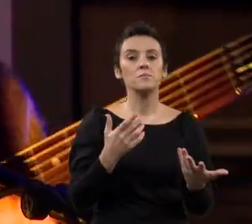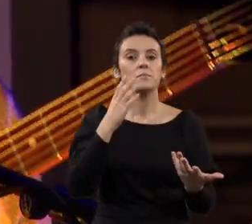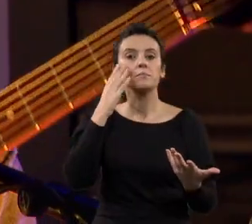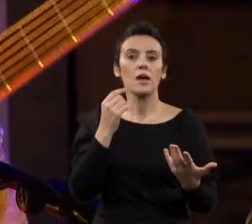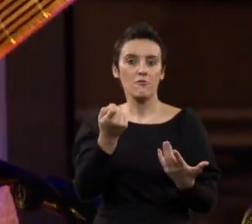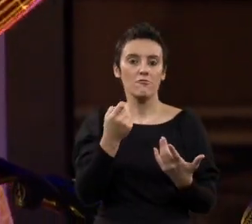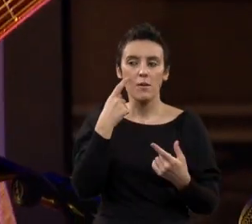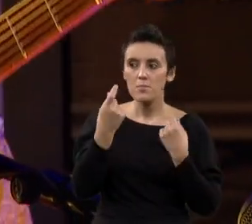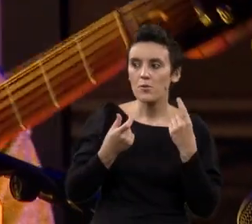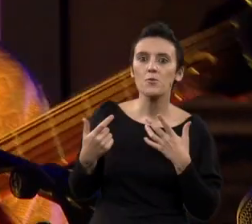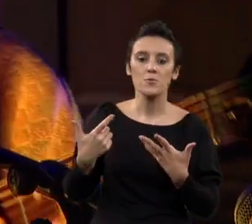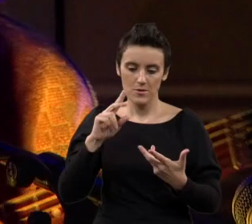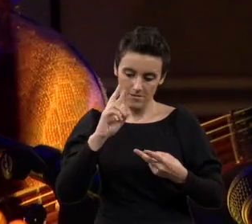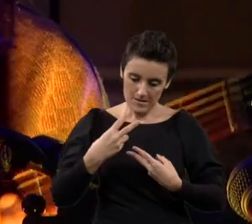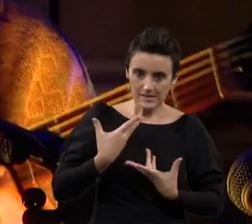procura.